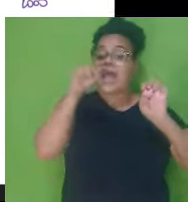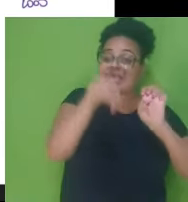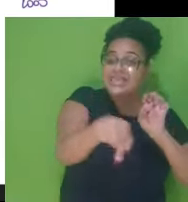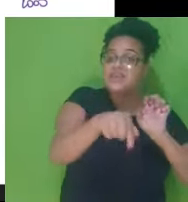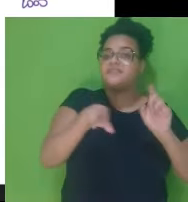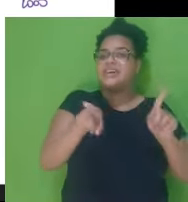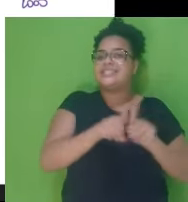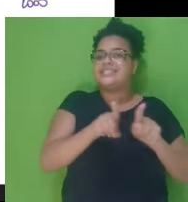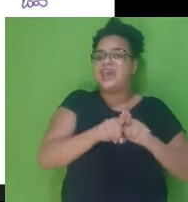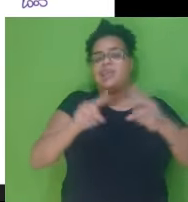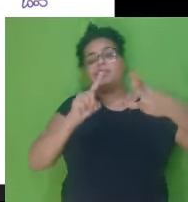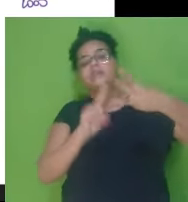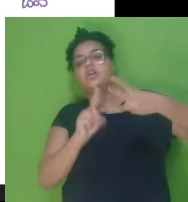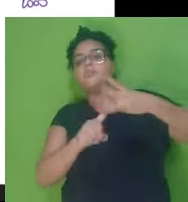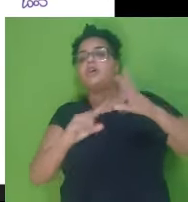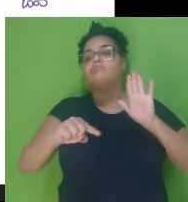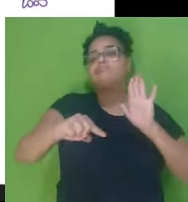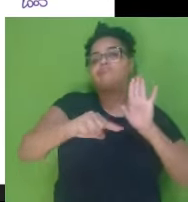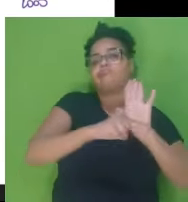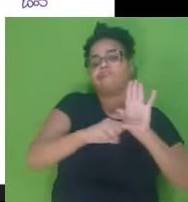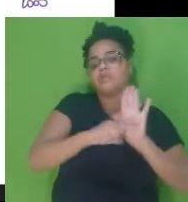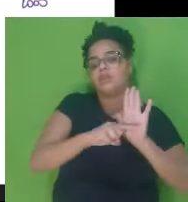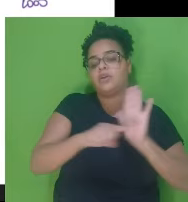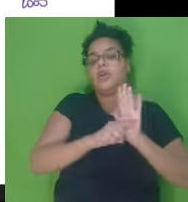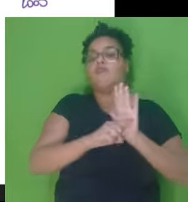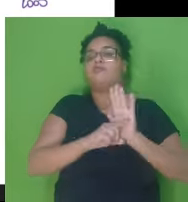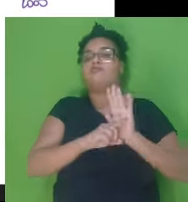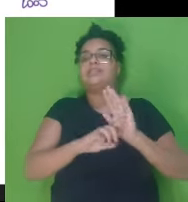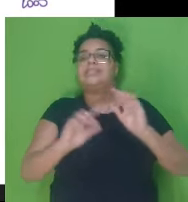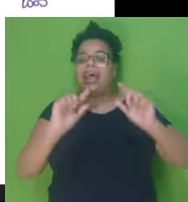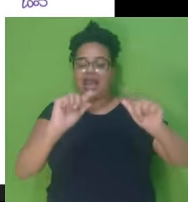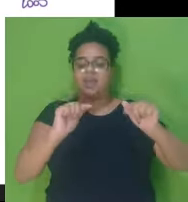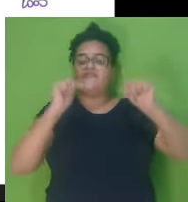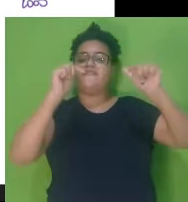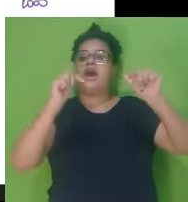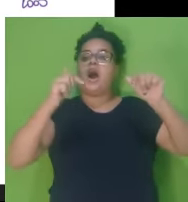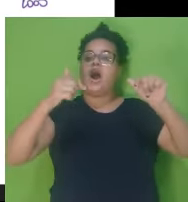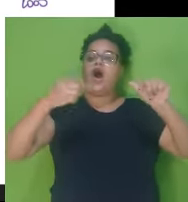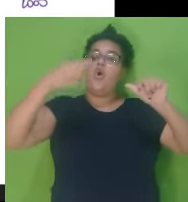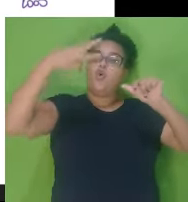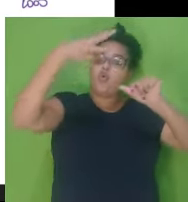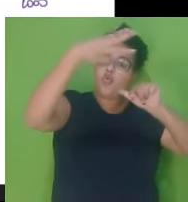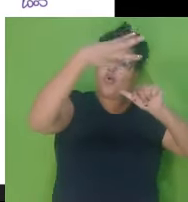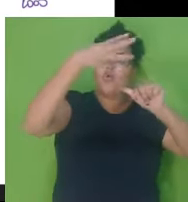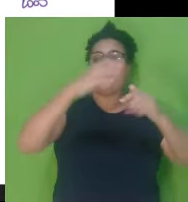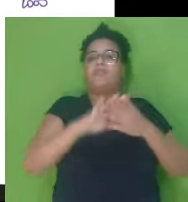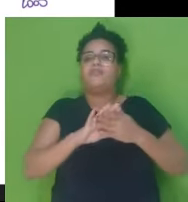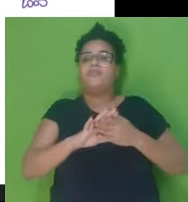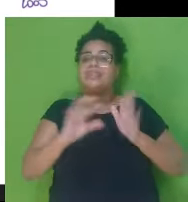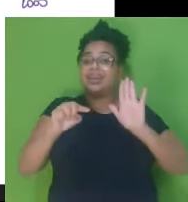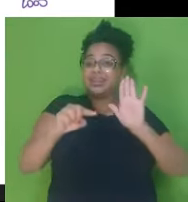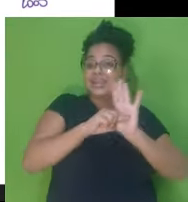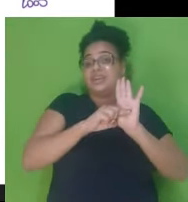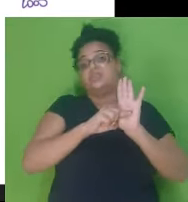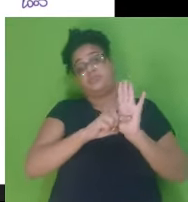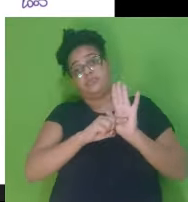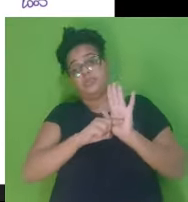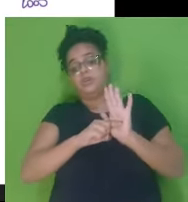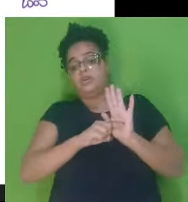ser negativo. E quando você elevar ao cubo, o resultado da potência vai ser